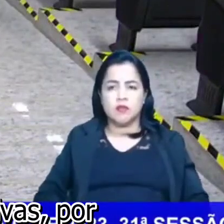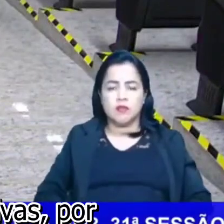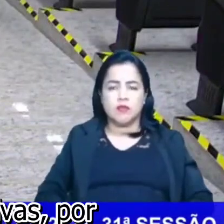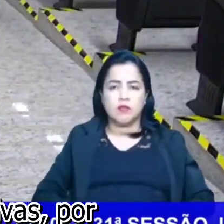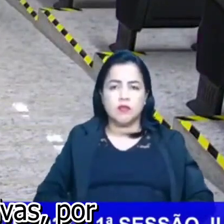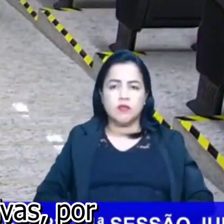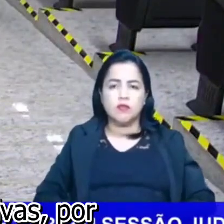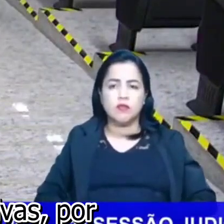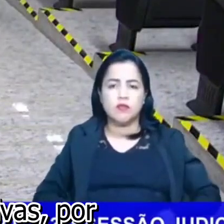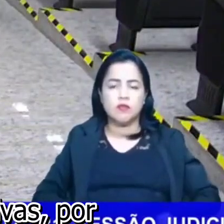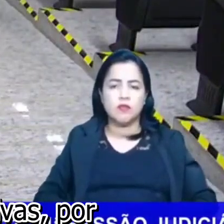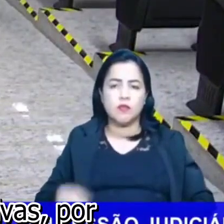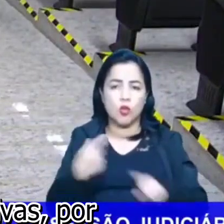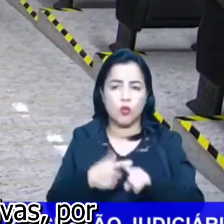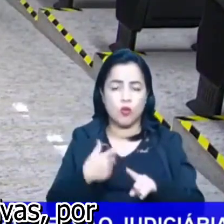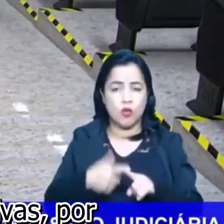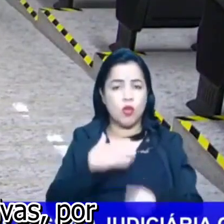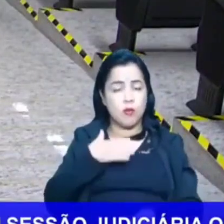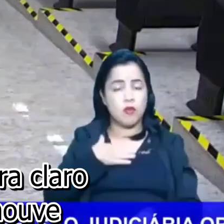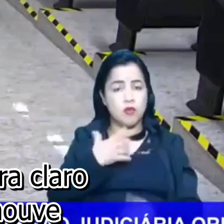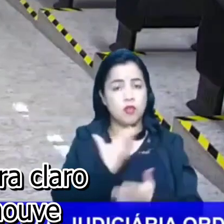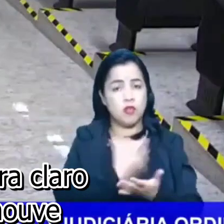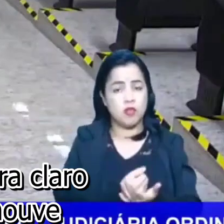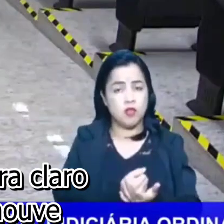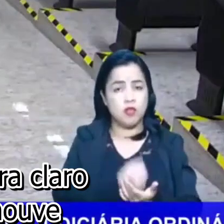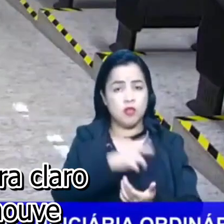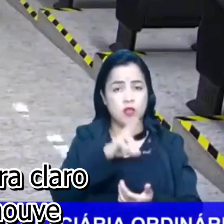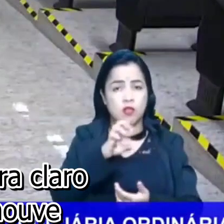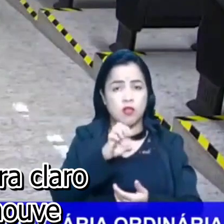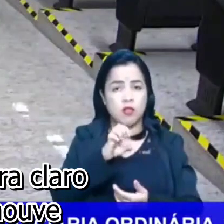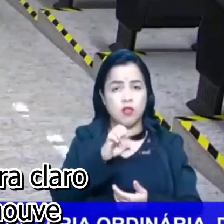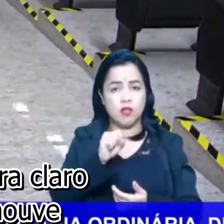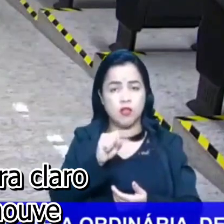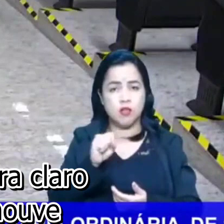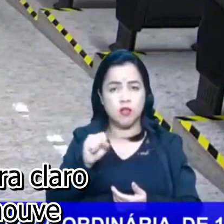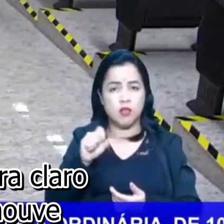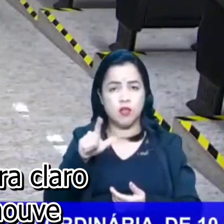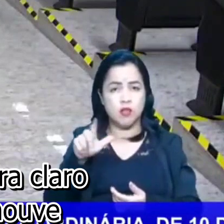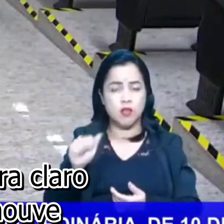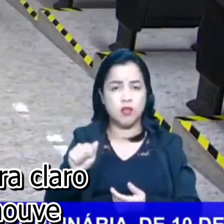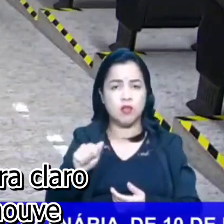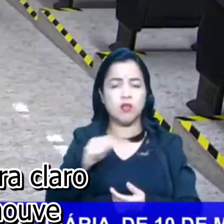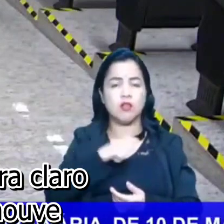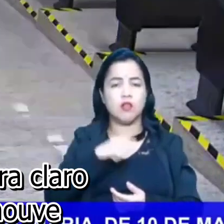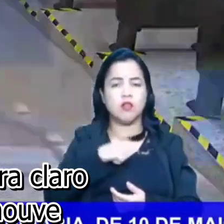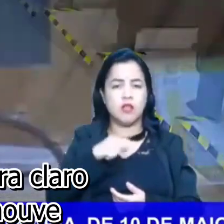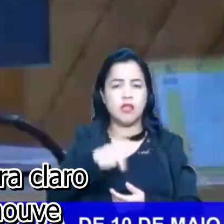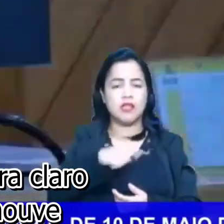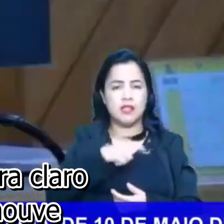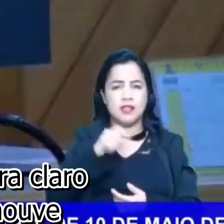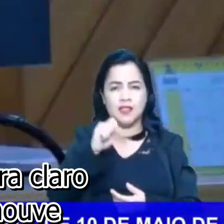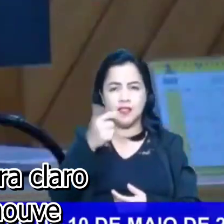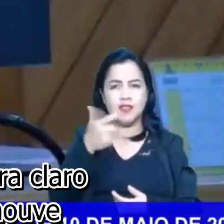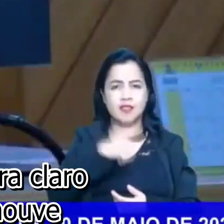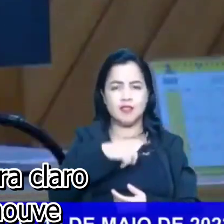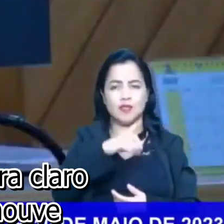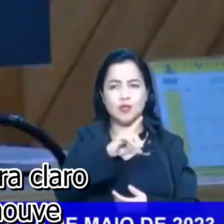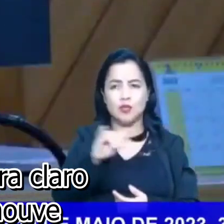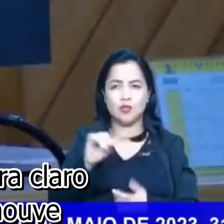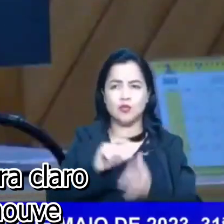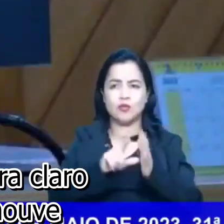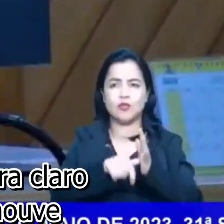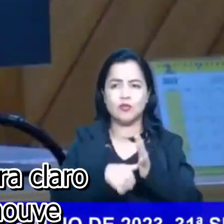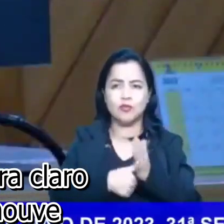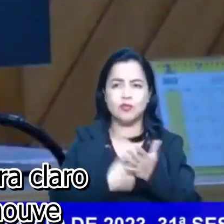minha tendência era de aprovar com ressalvas, porque eu não vi aqui apenas nesse ato, embora, claro, tenha havido um dia de